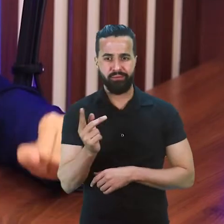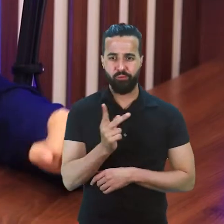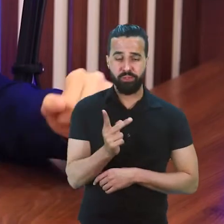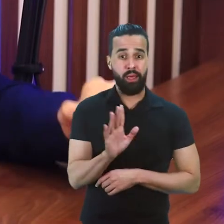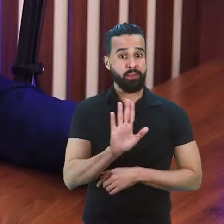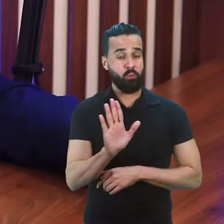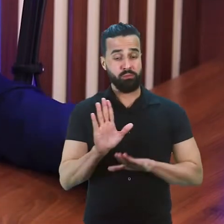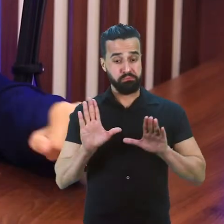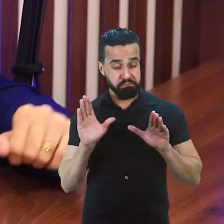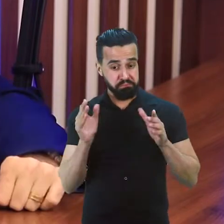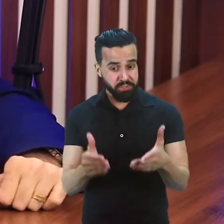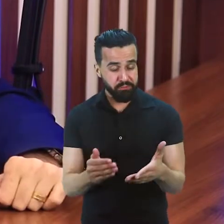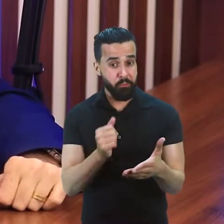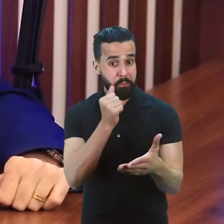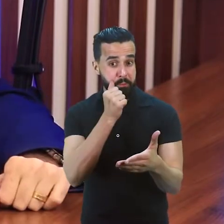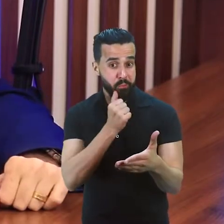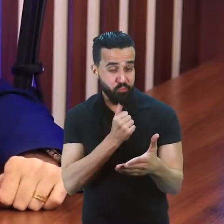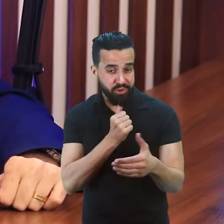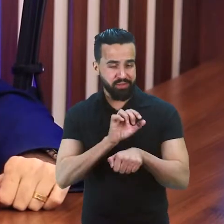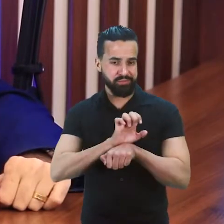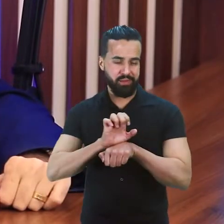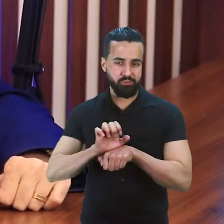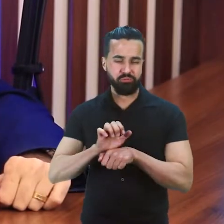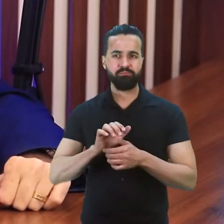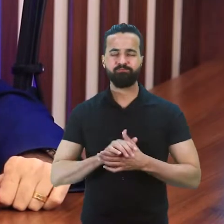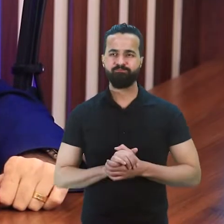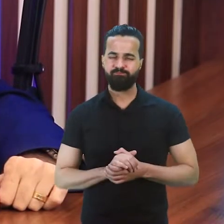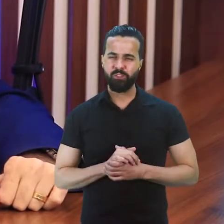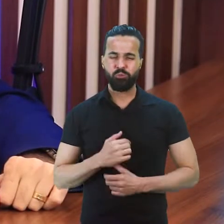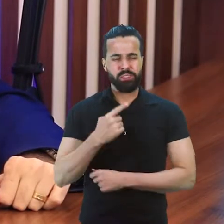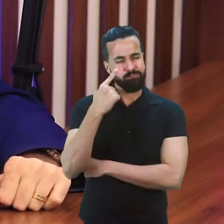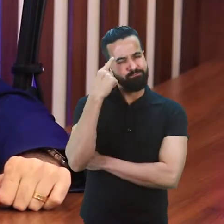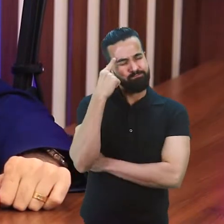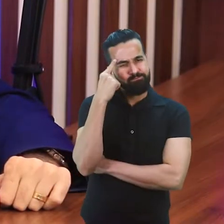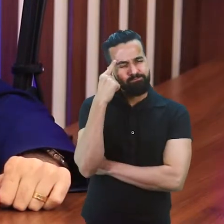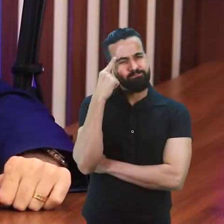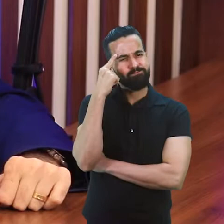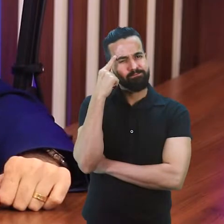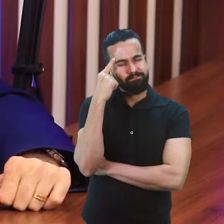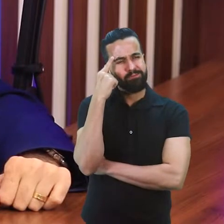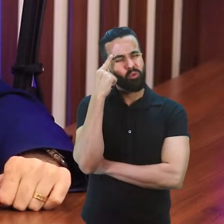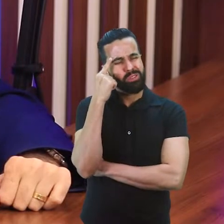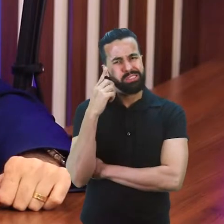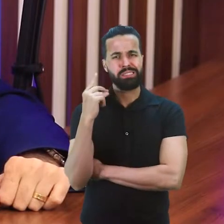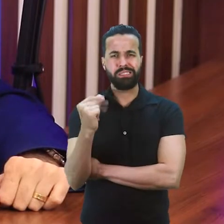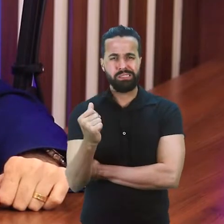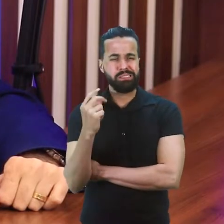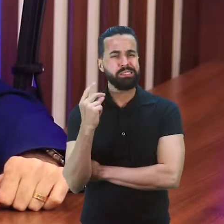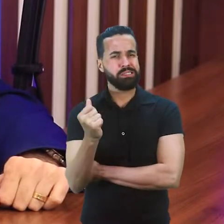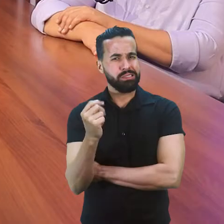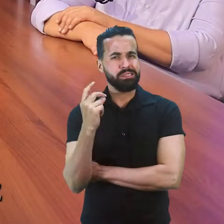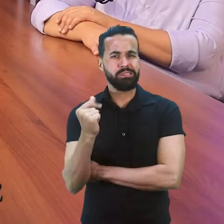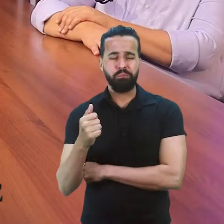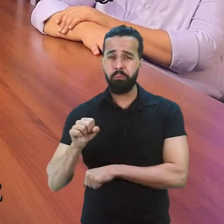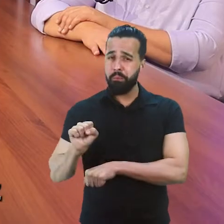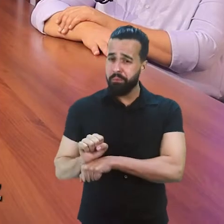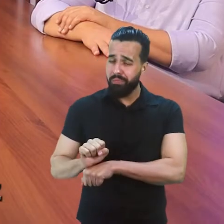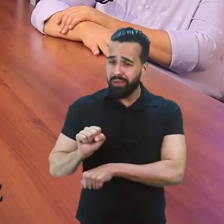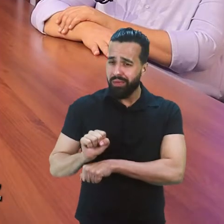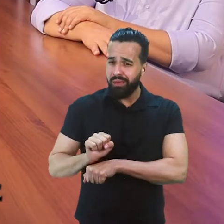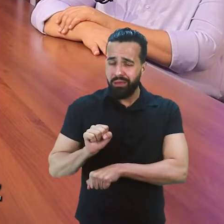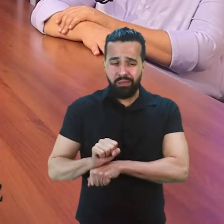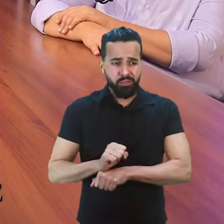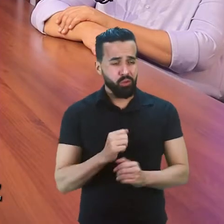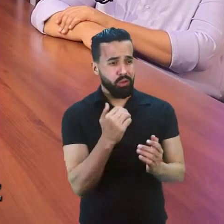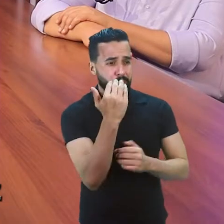mesmo, contrata-se estagiária. Rapaz, mas eu falei assim, tem tanto tempo que eu estou esperando um anúncio desse. Eu falei assim,